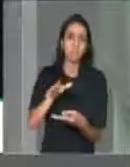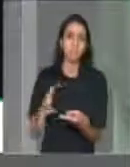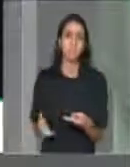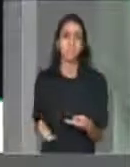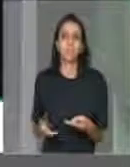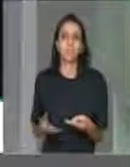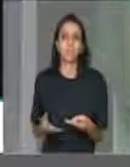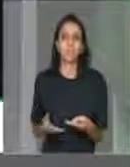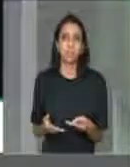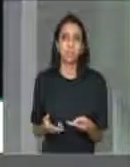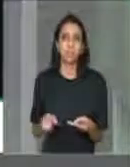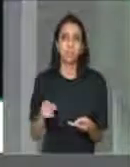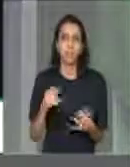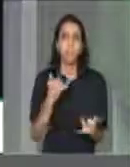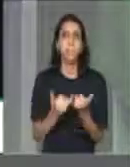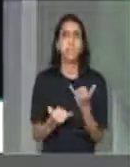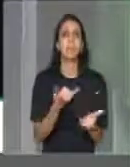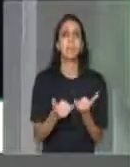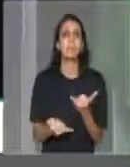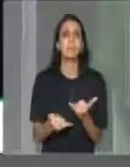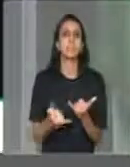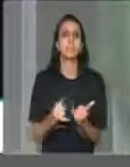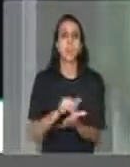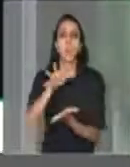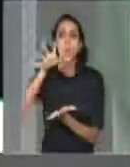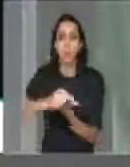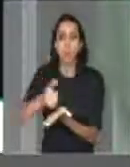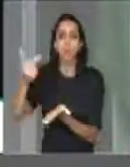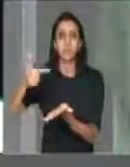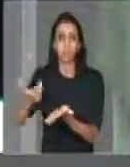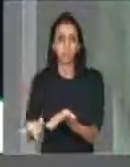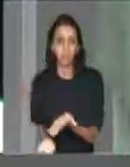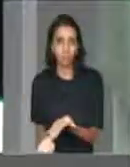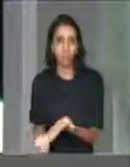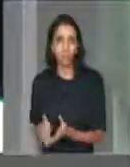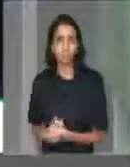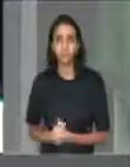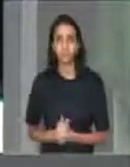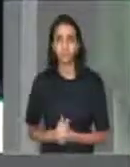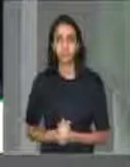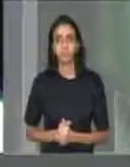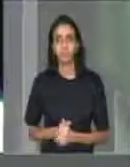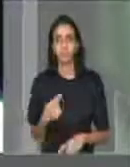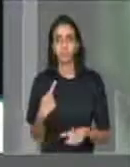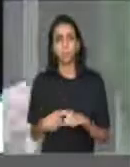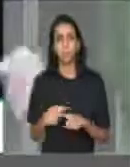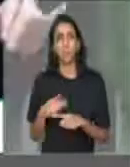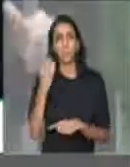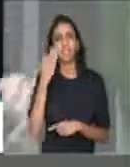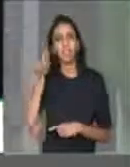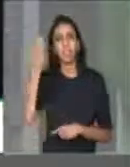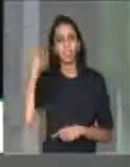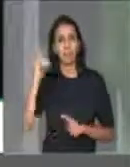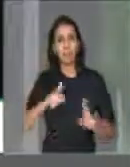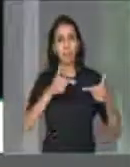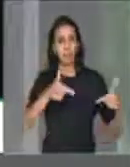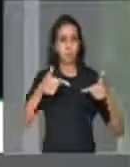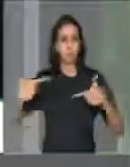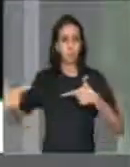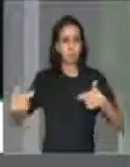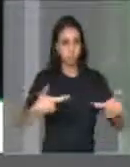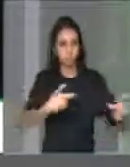a rigor era uma espécie de outra colônia. É só no período das lutas pela adesão à independência,